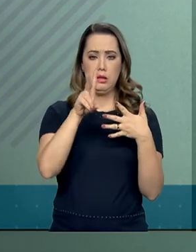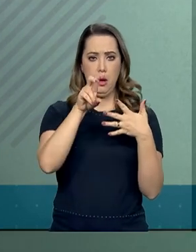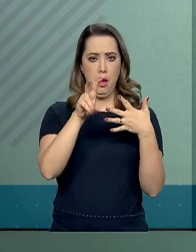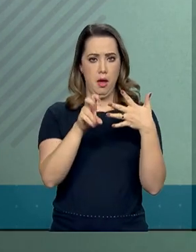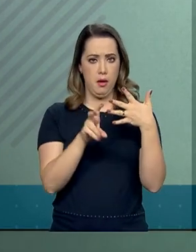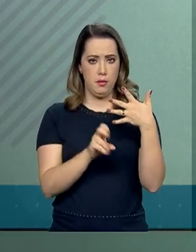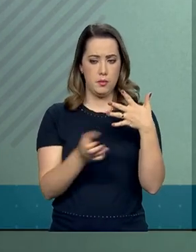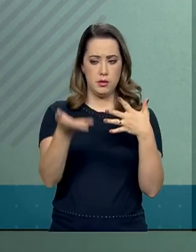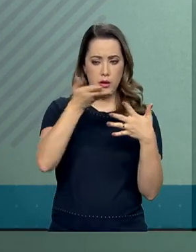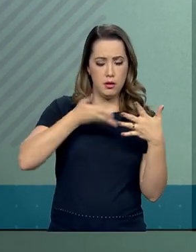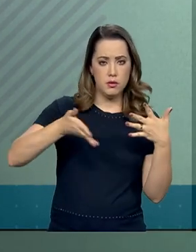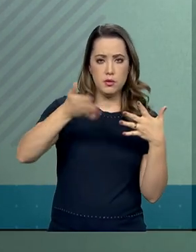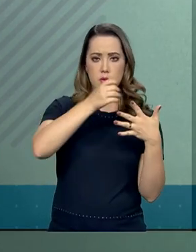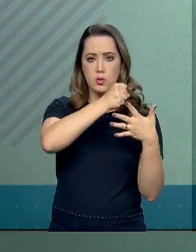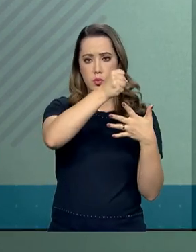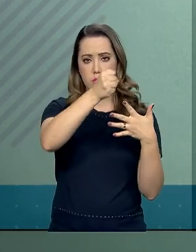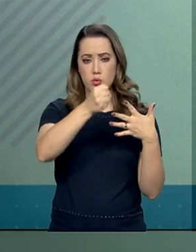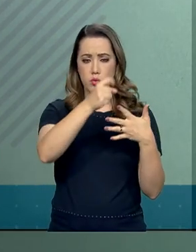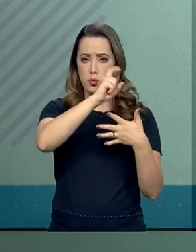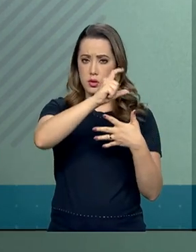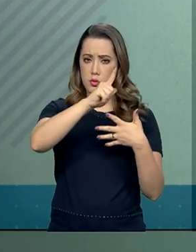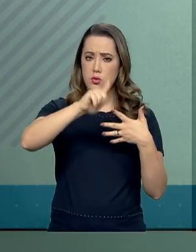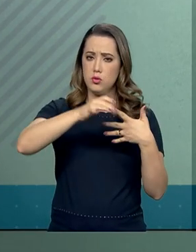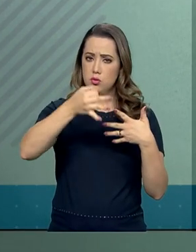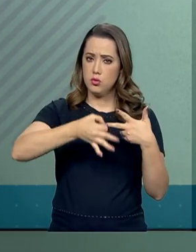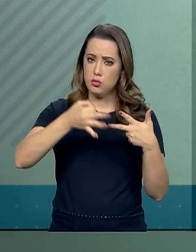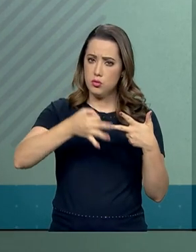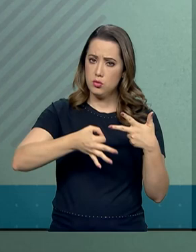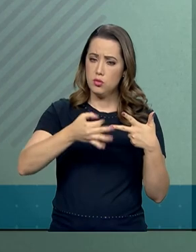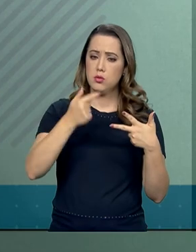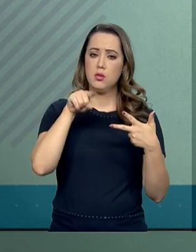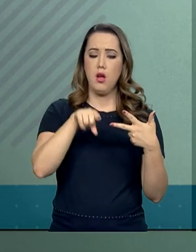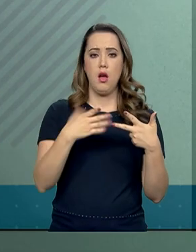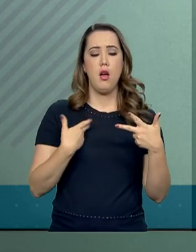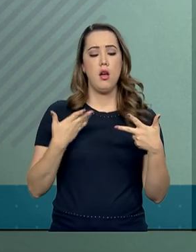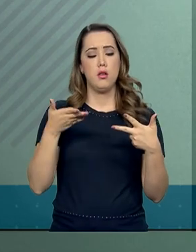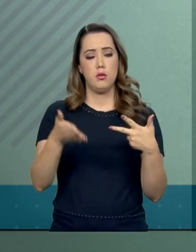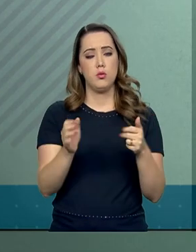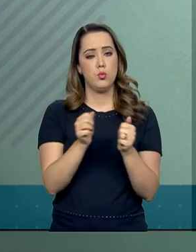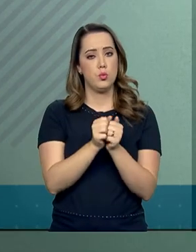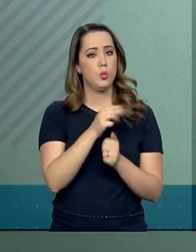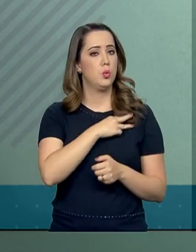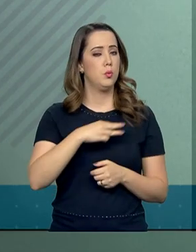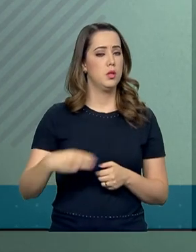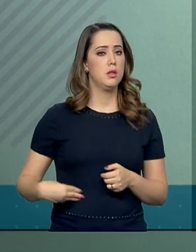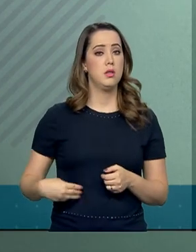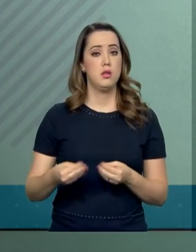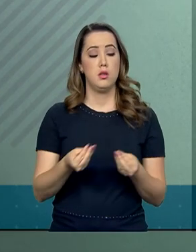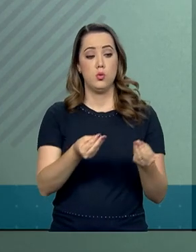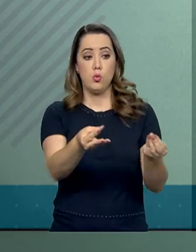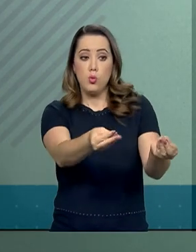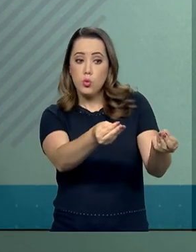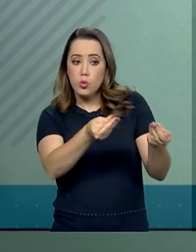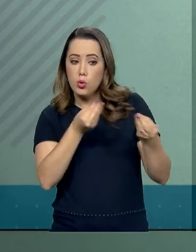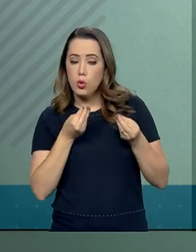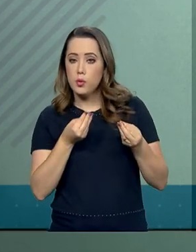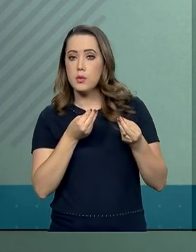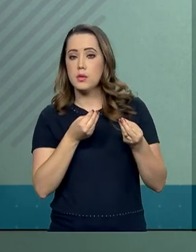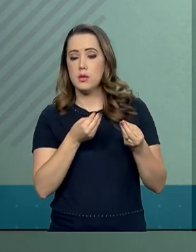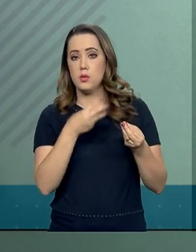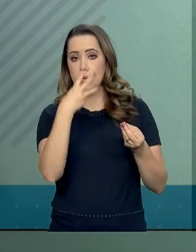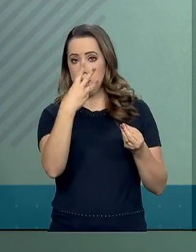entre os poderes e o ministro veio fazer a entrega oficial da lista tríplice para o